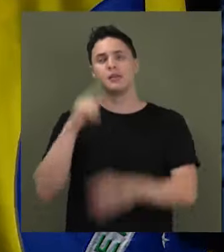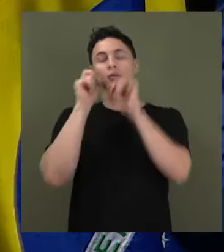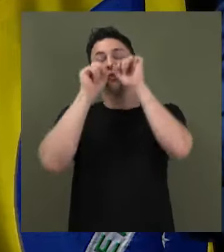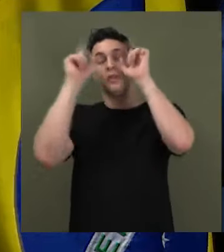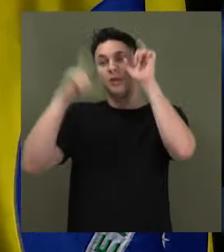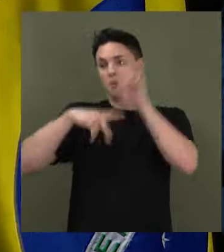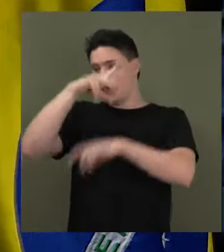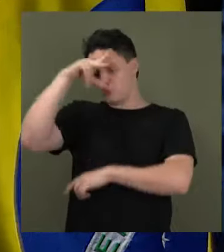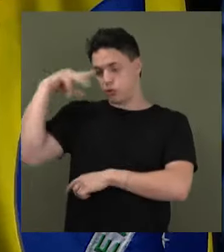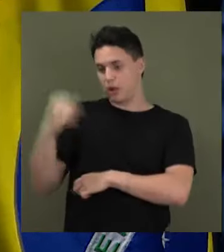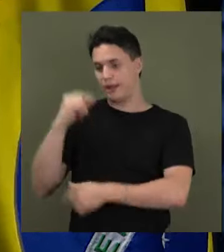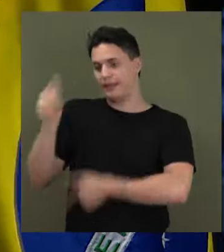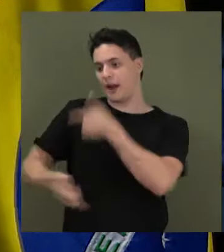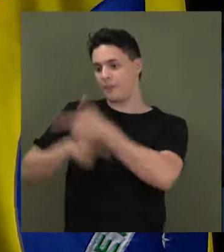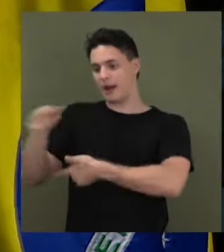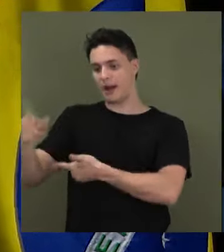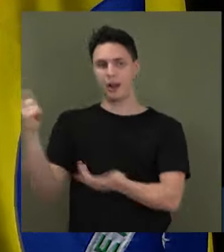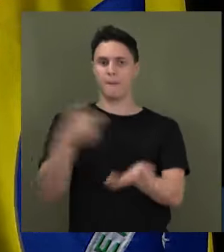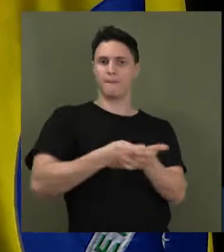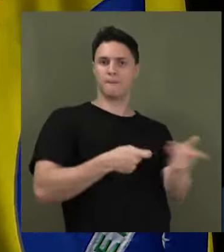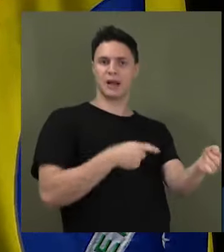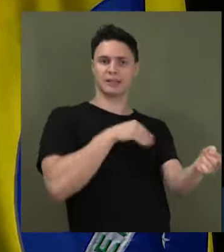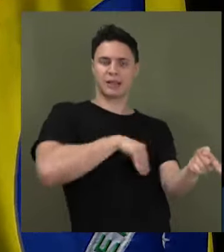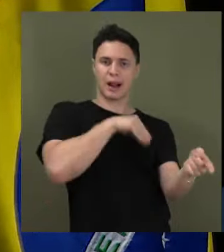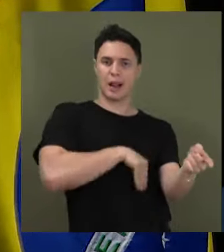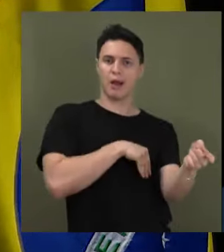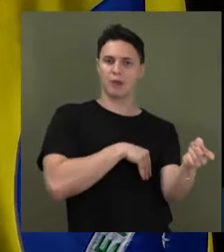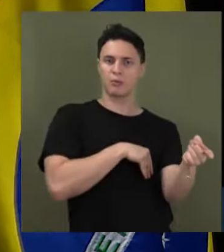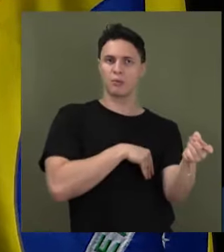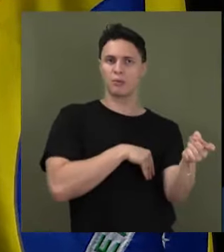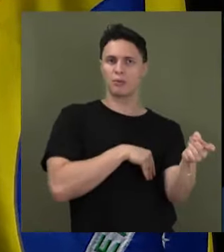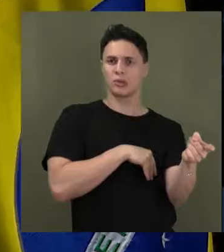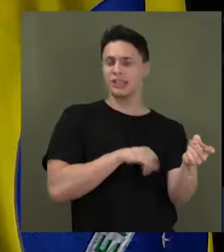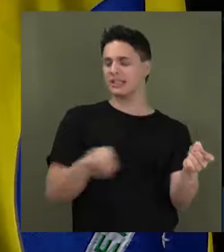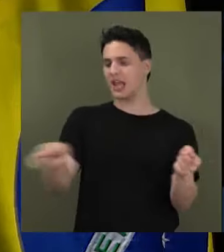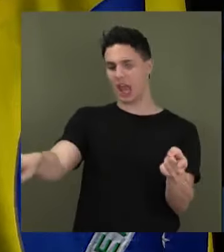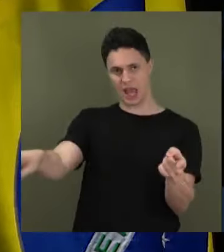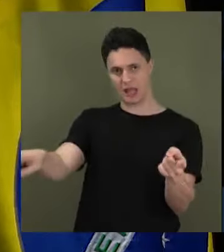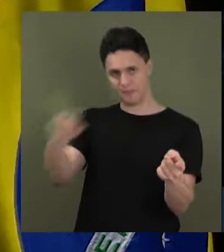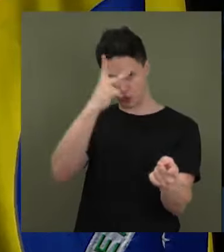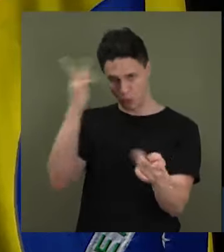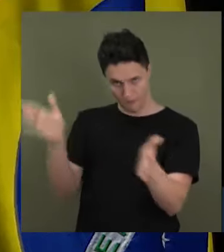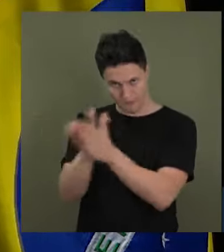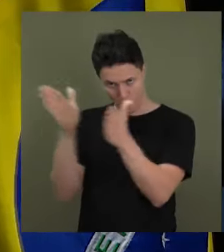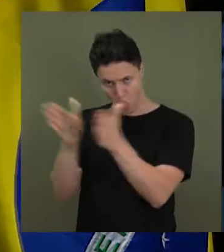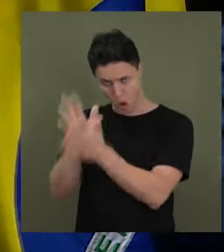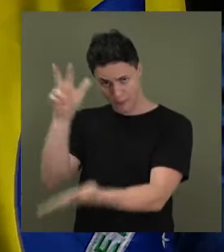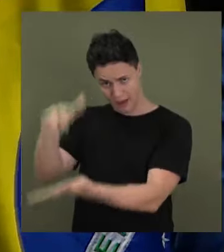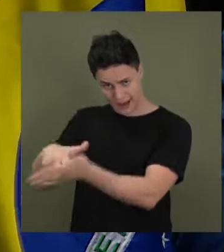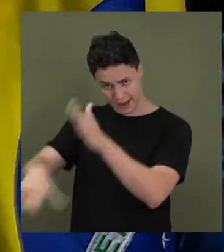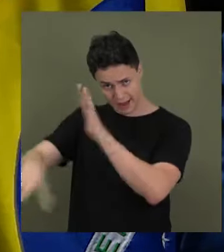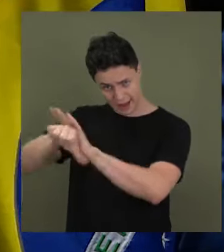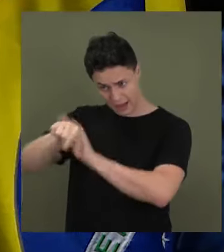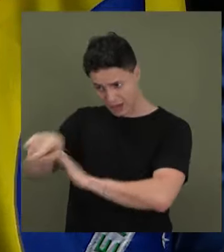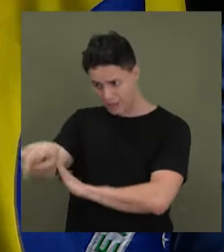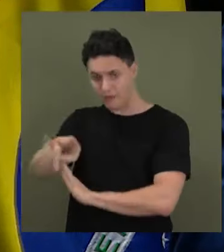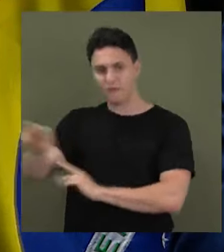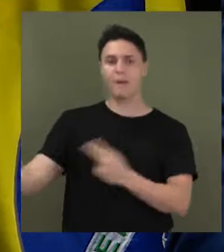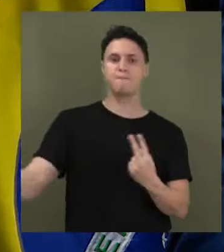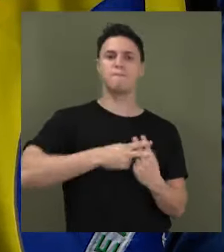cedo para trabalhar e que, se um dia cometerem algum crime, irão certamente para a